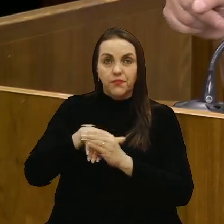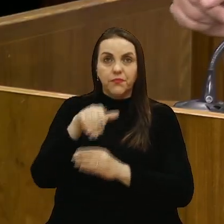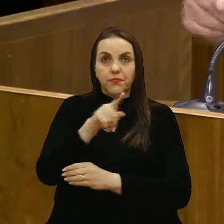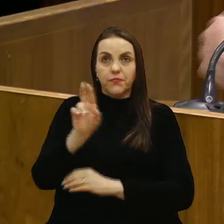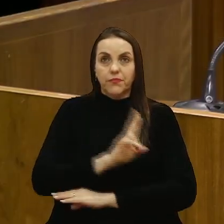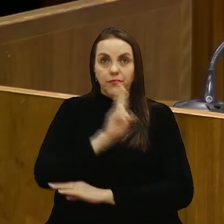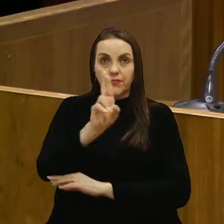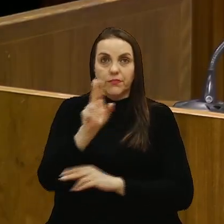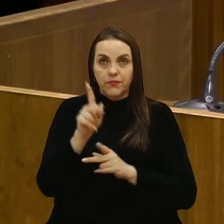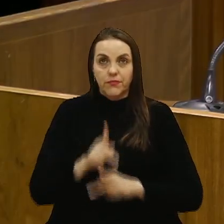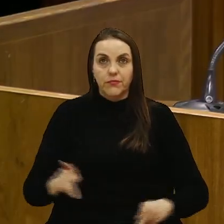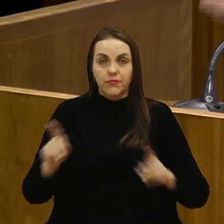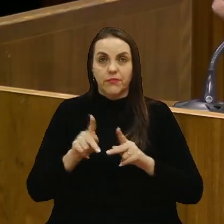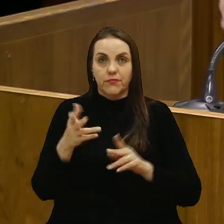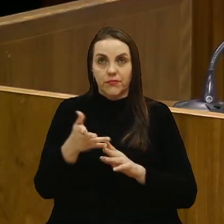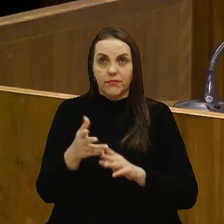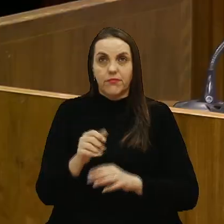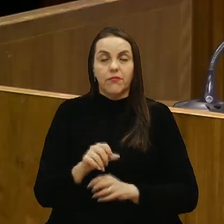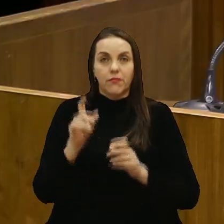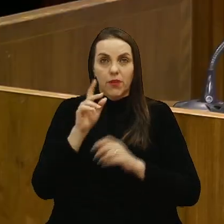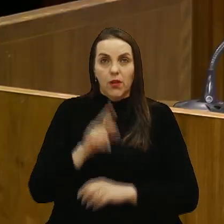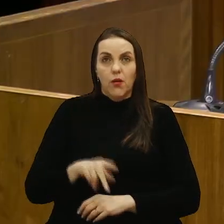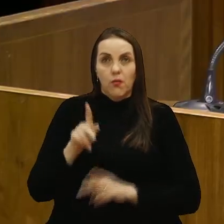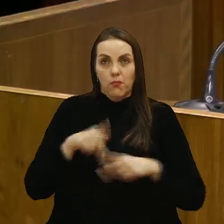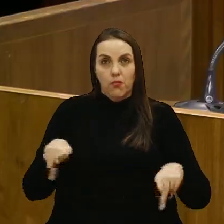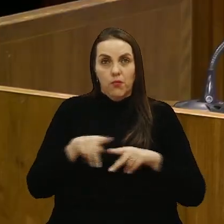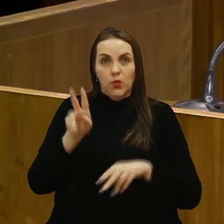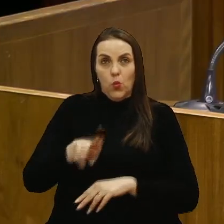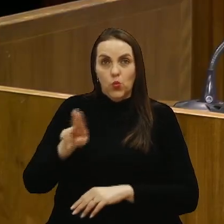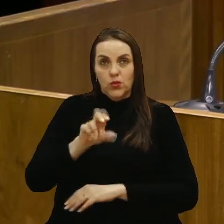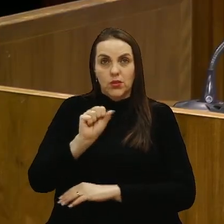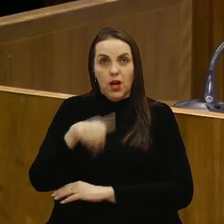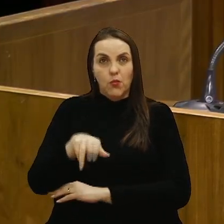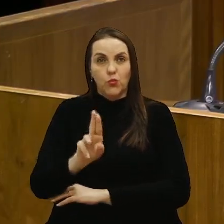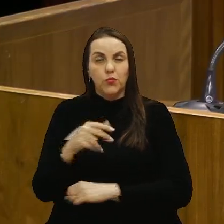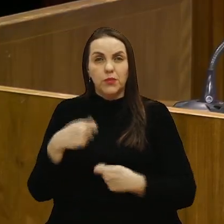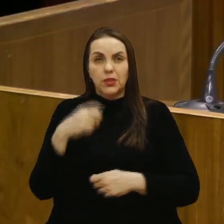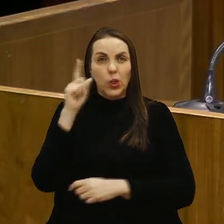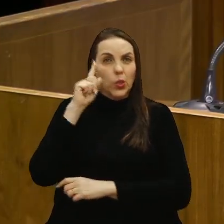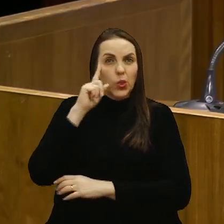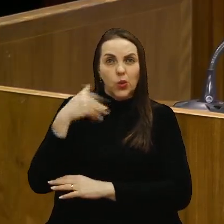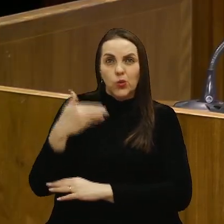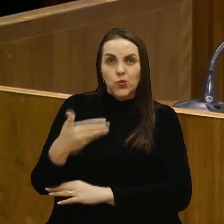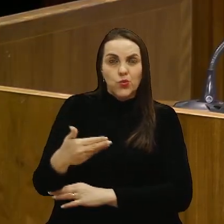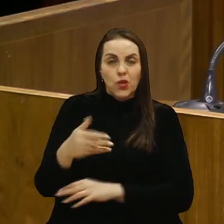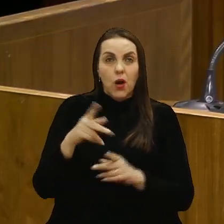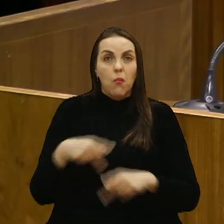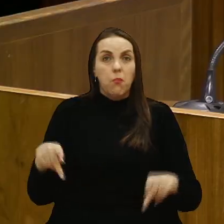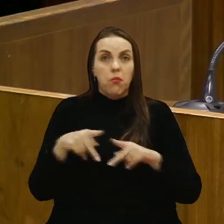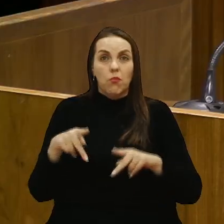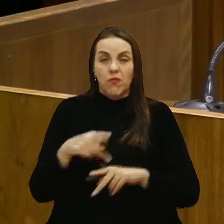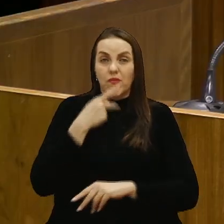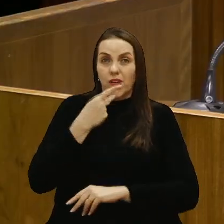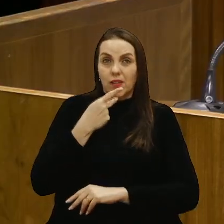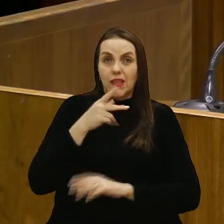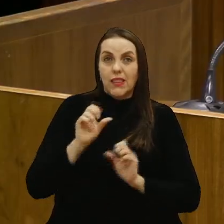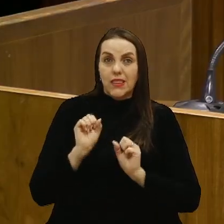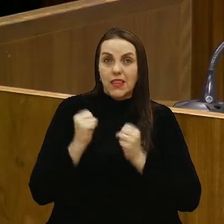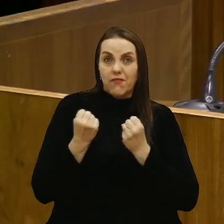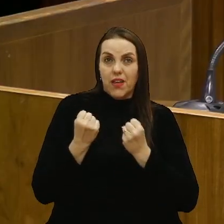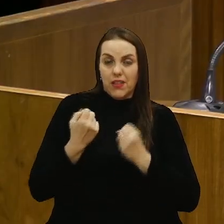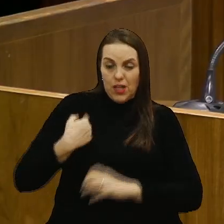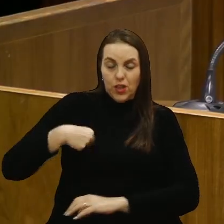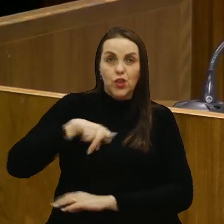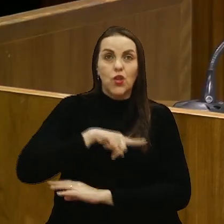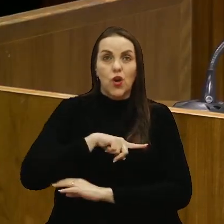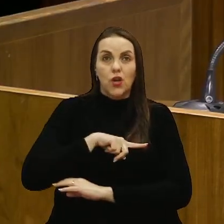o povo que usa o SAMU, o povo que precisa dele todos os dias. Esse povo está dizendo: defenda o que é nosso,